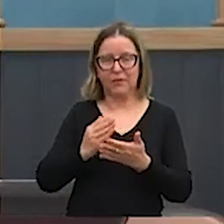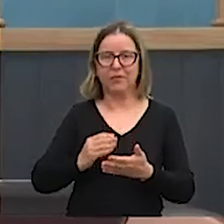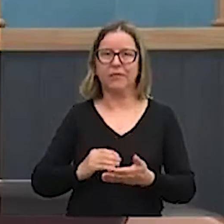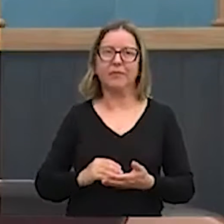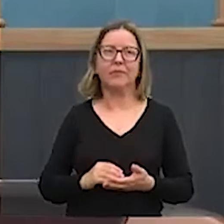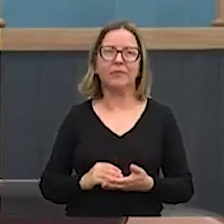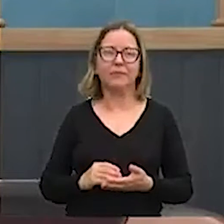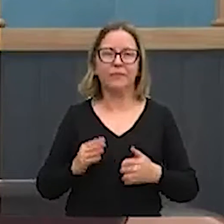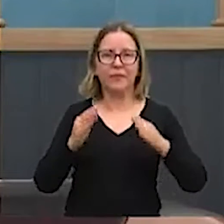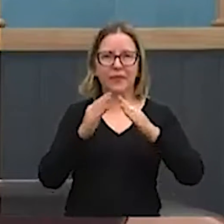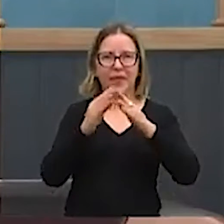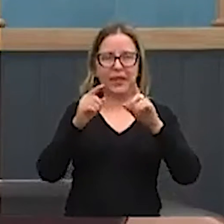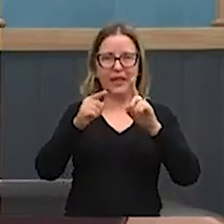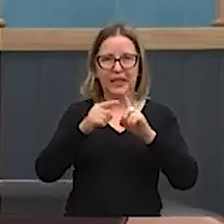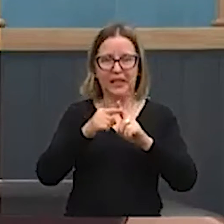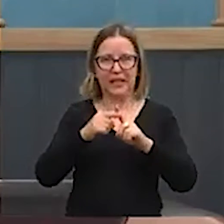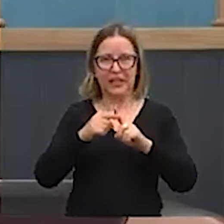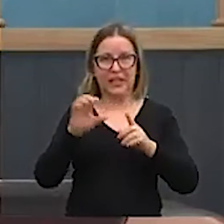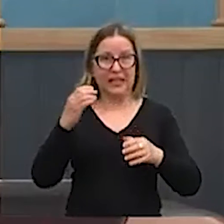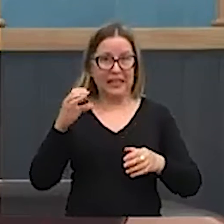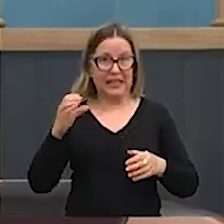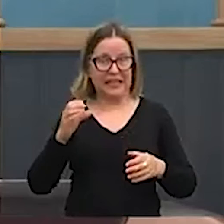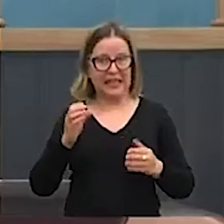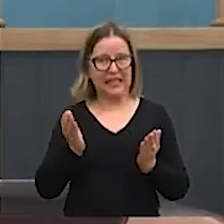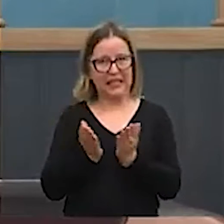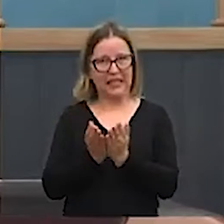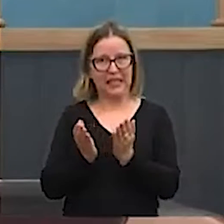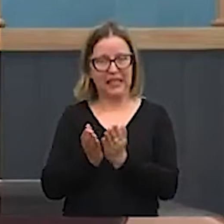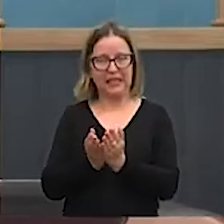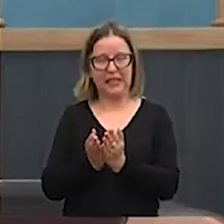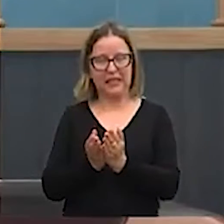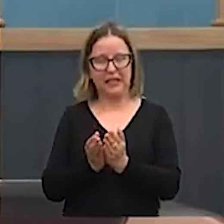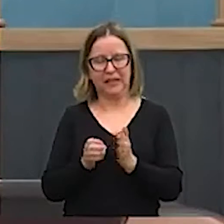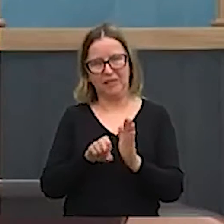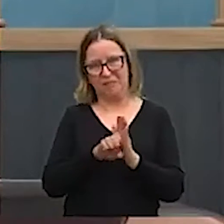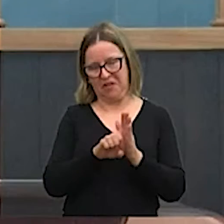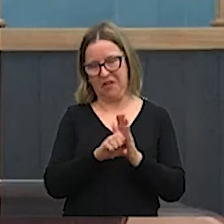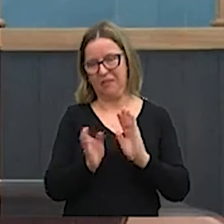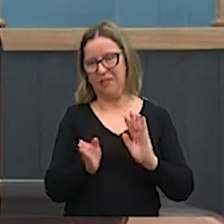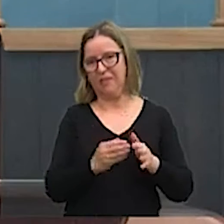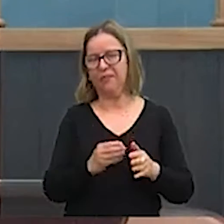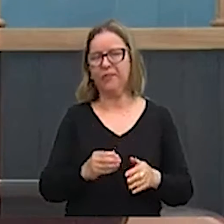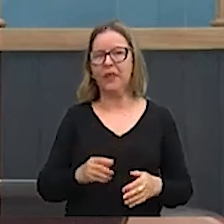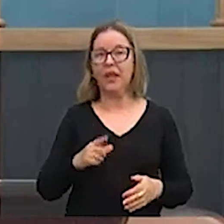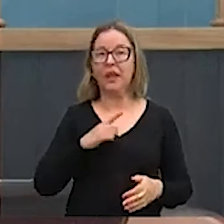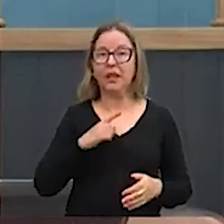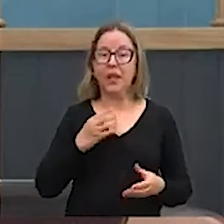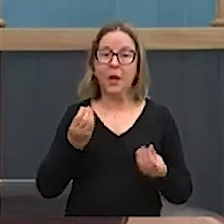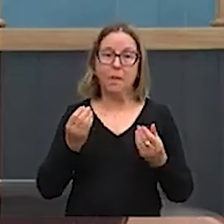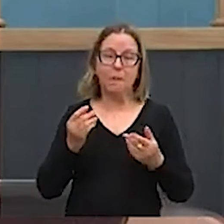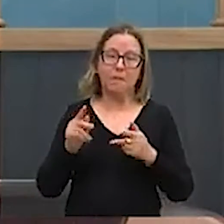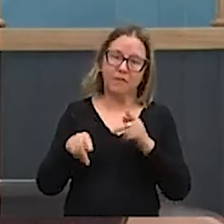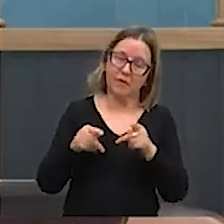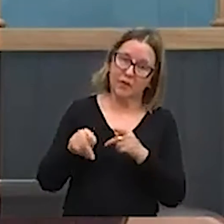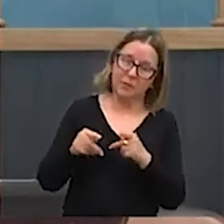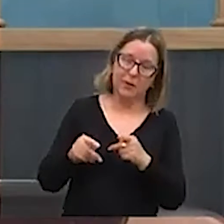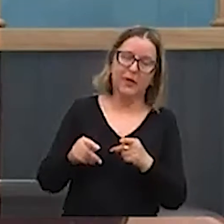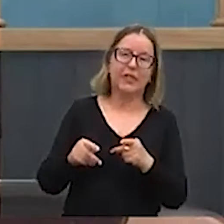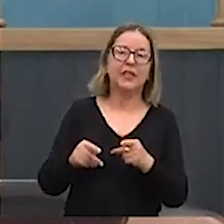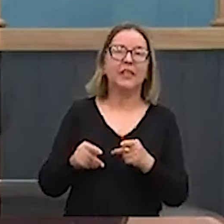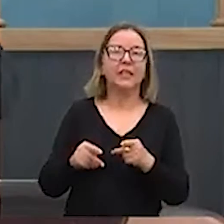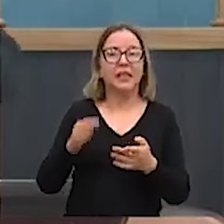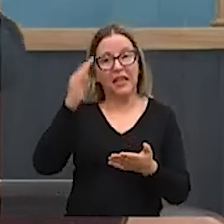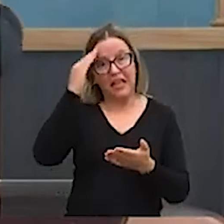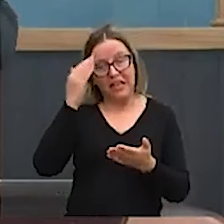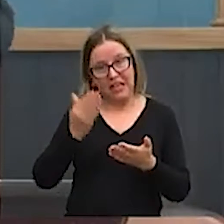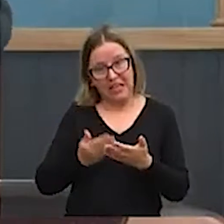da igreja da ciência cristã, por exemplo. E há muitas pessoas que creem assim,